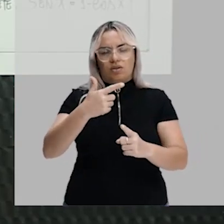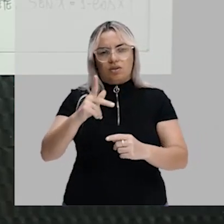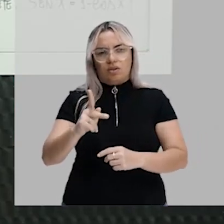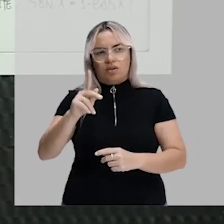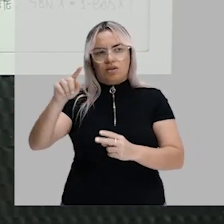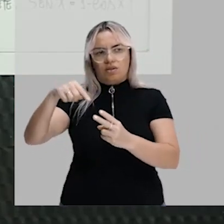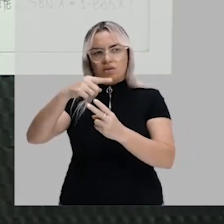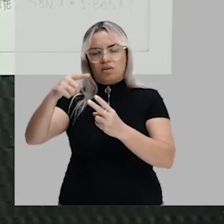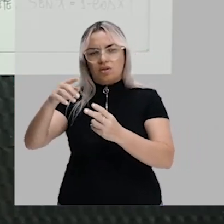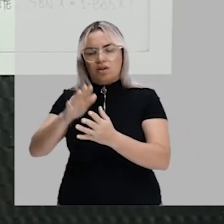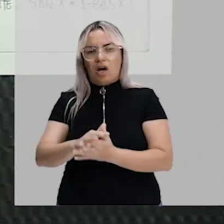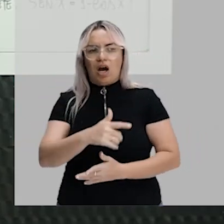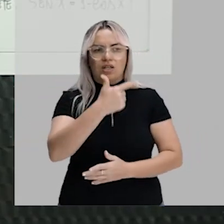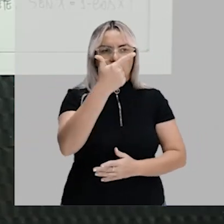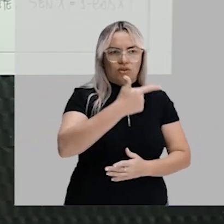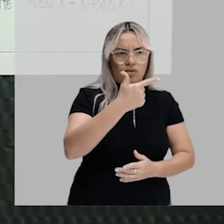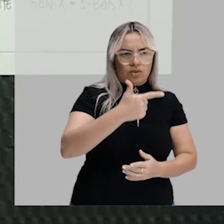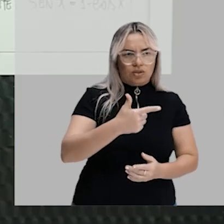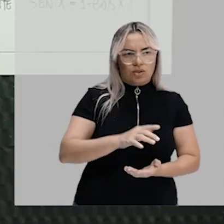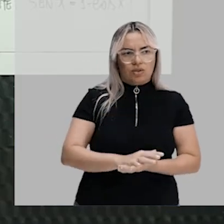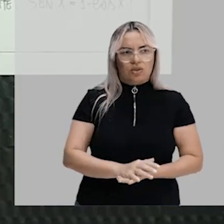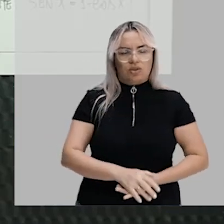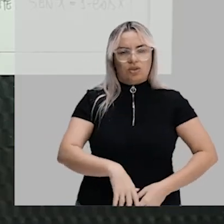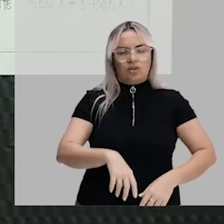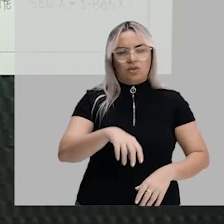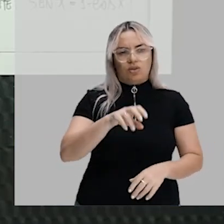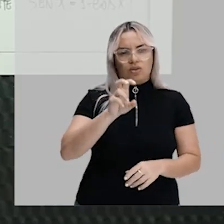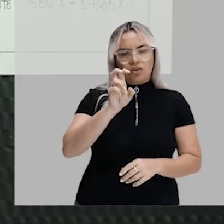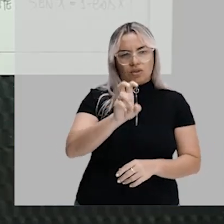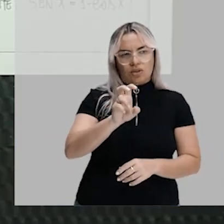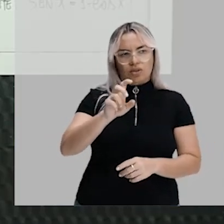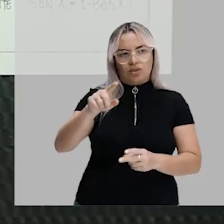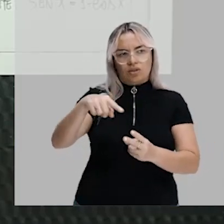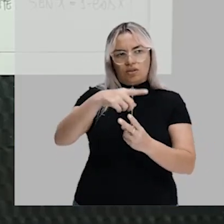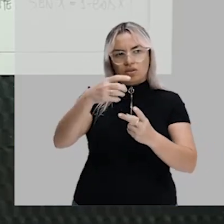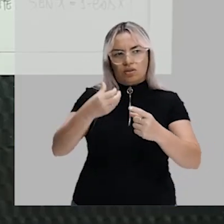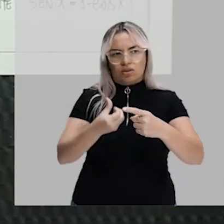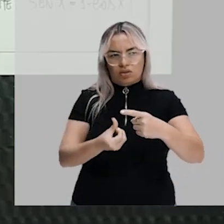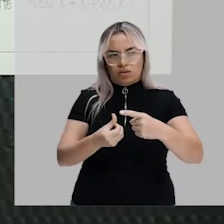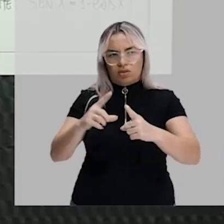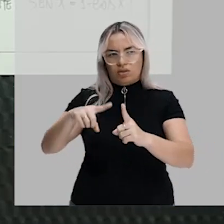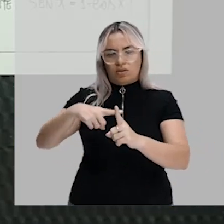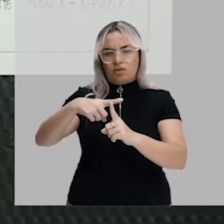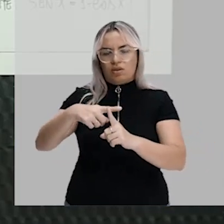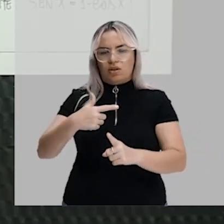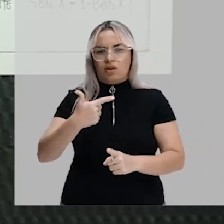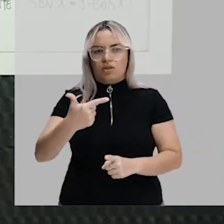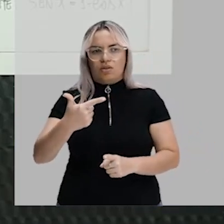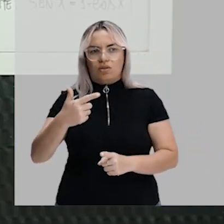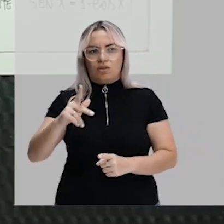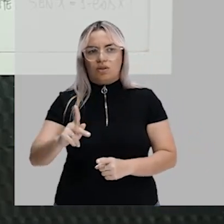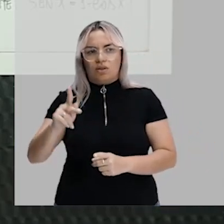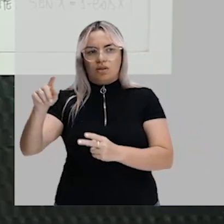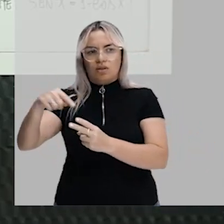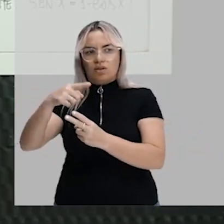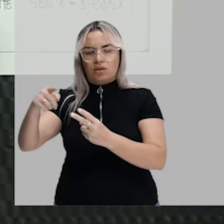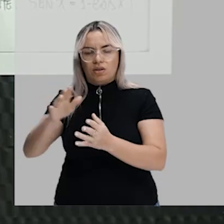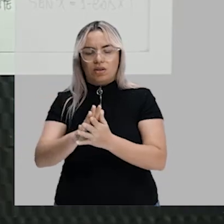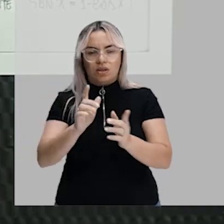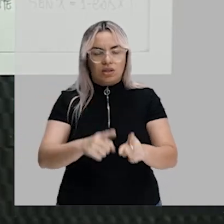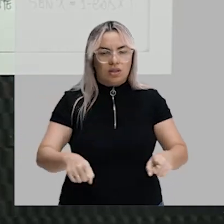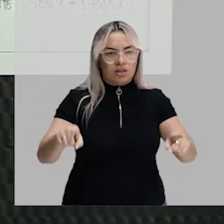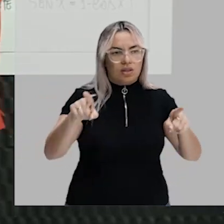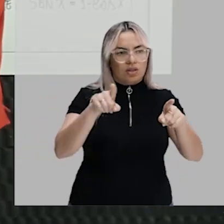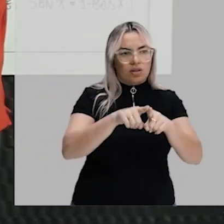pi e o 3 pi so 2 + 2 k pi é exatamente a gente vai só organizar agora para deixar